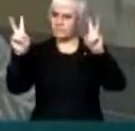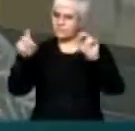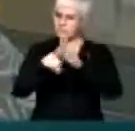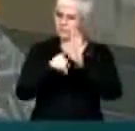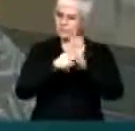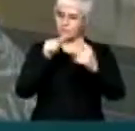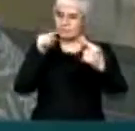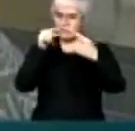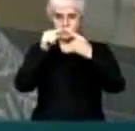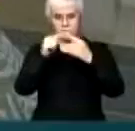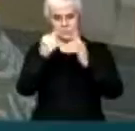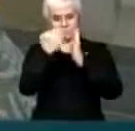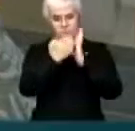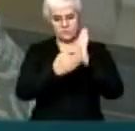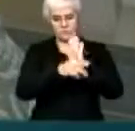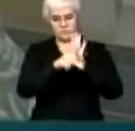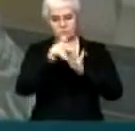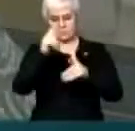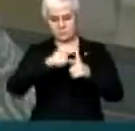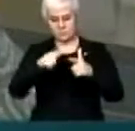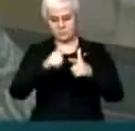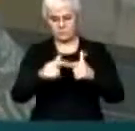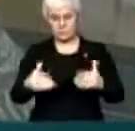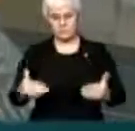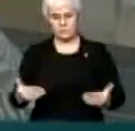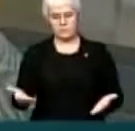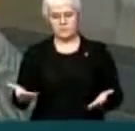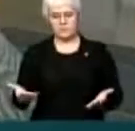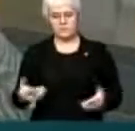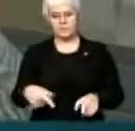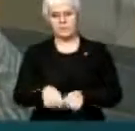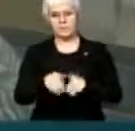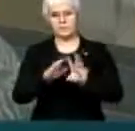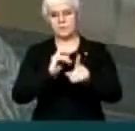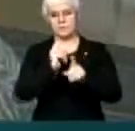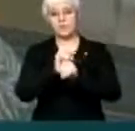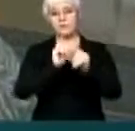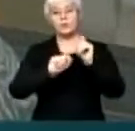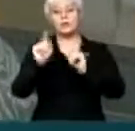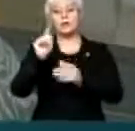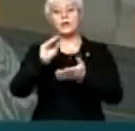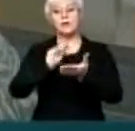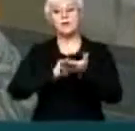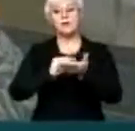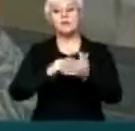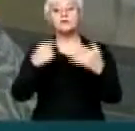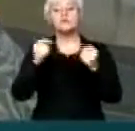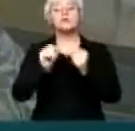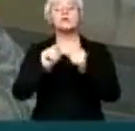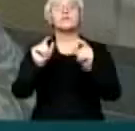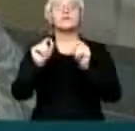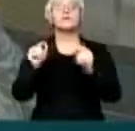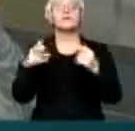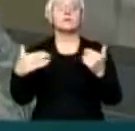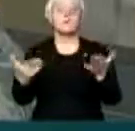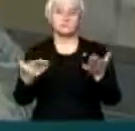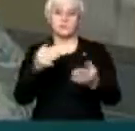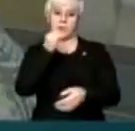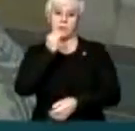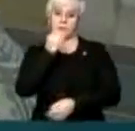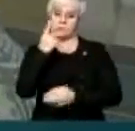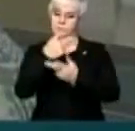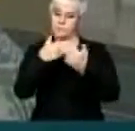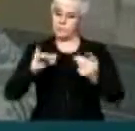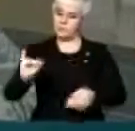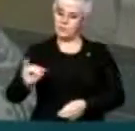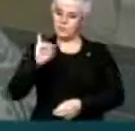problema e o diagnóstico do que falta ser feito. Por exemplo, um dado importante que o doutor